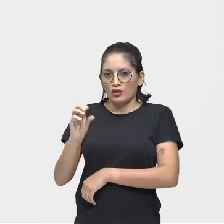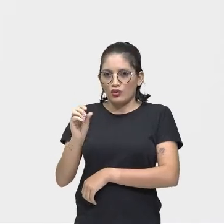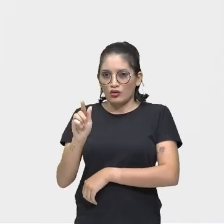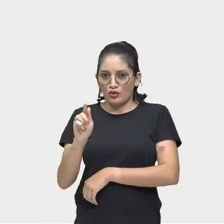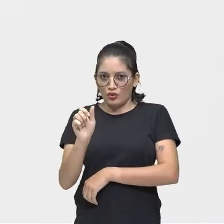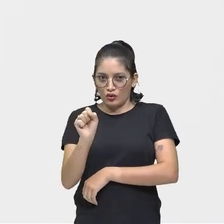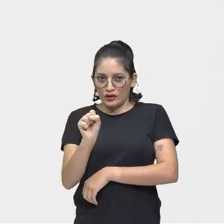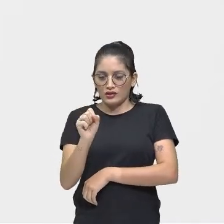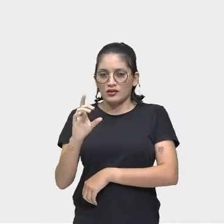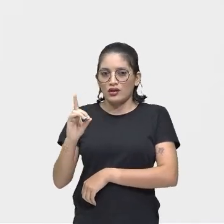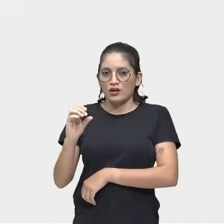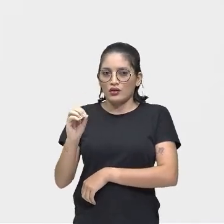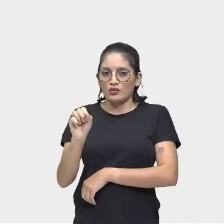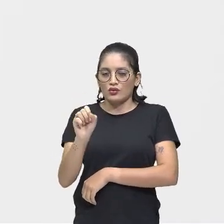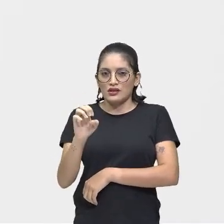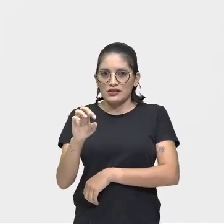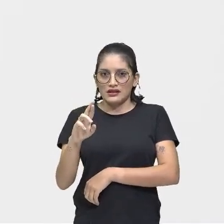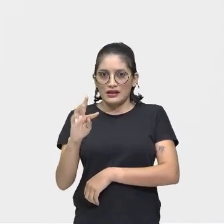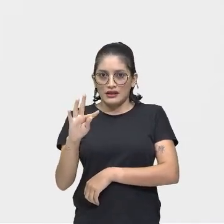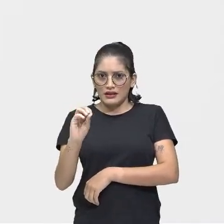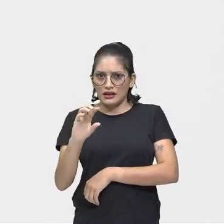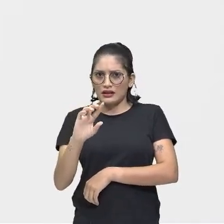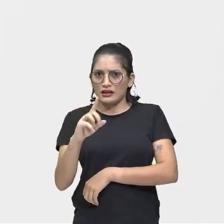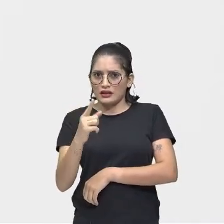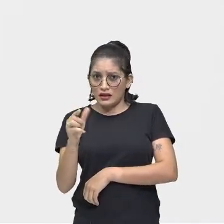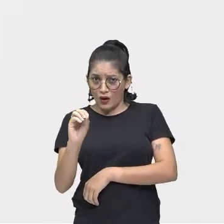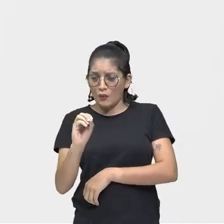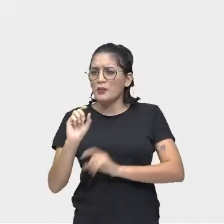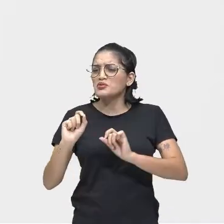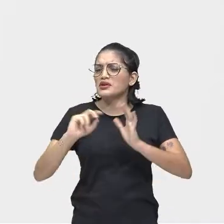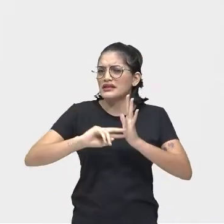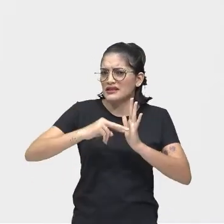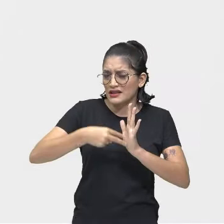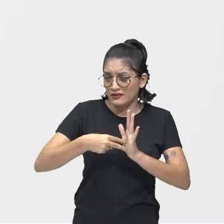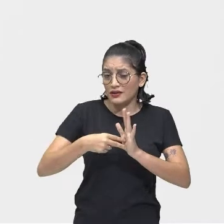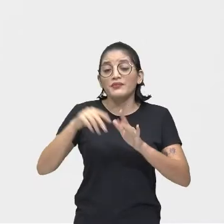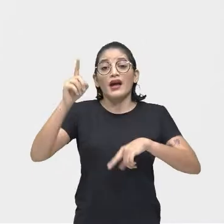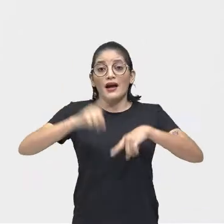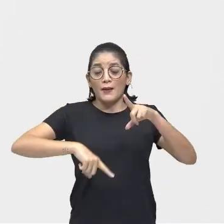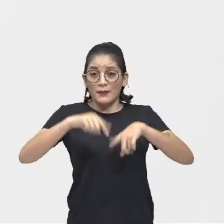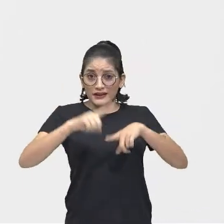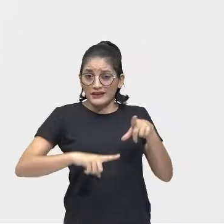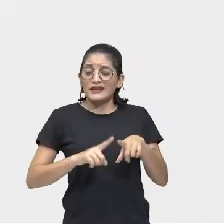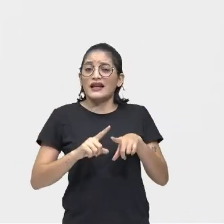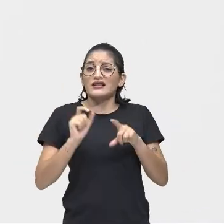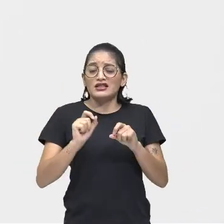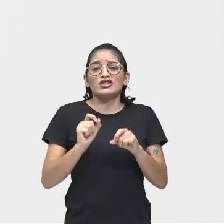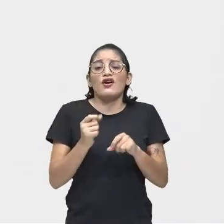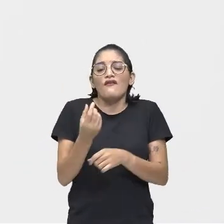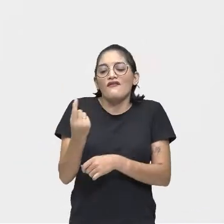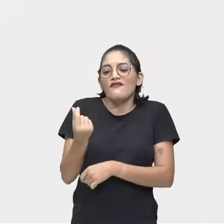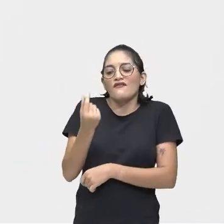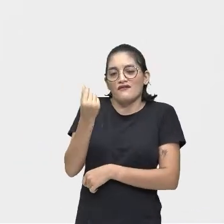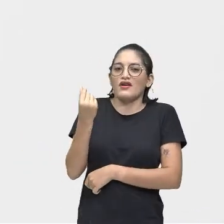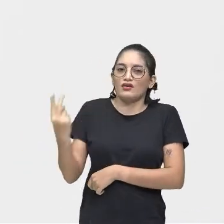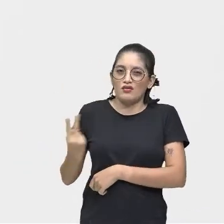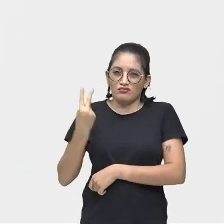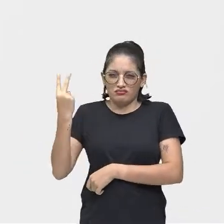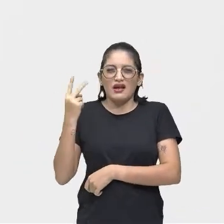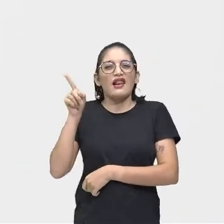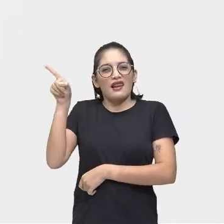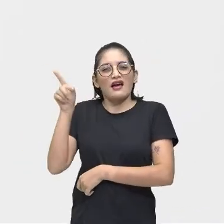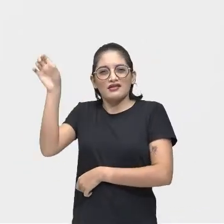isso, professor? São uma série de produtos que tinham um valor comercial bastante grande na Europa, que